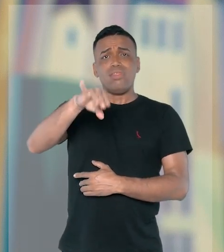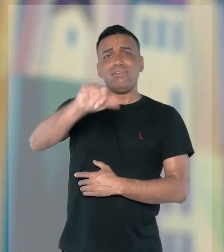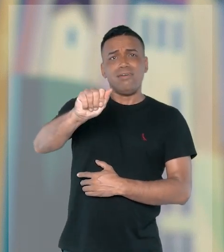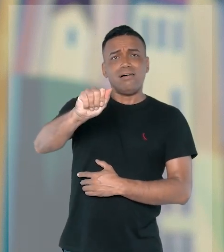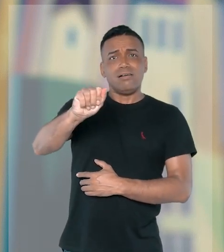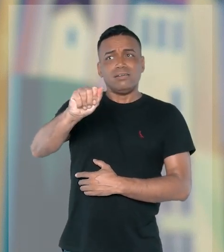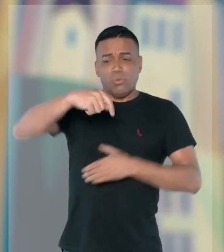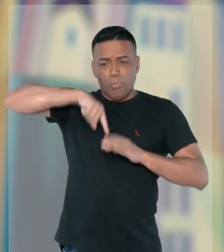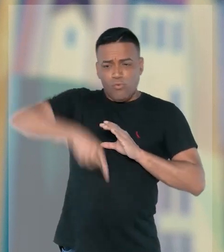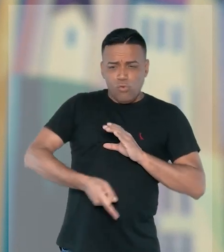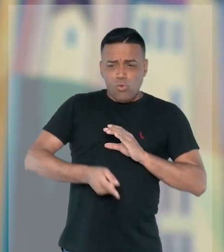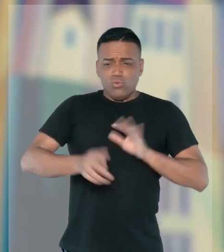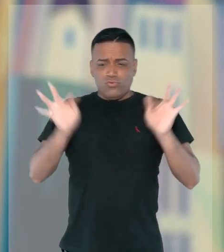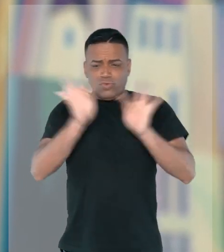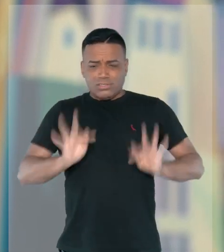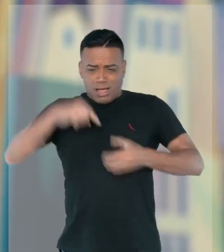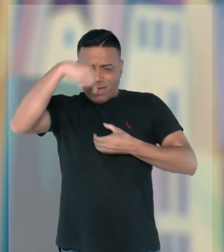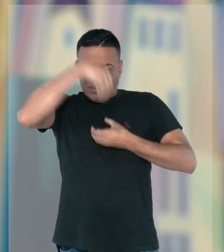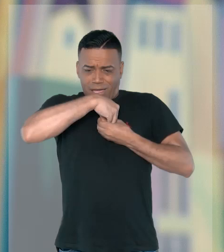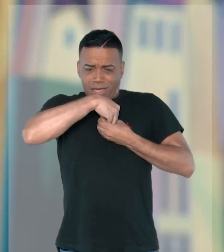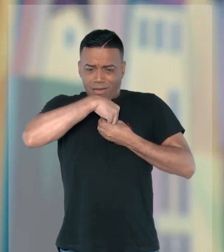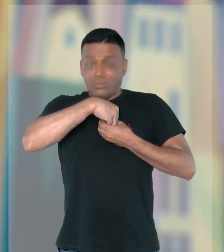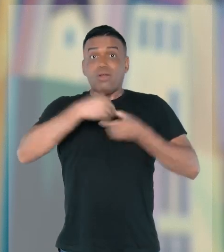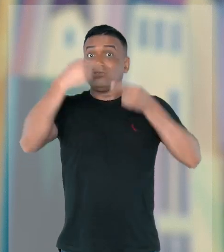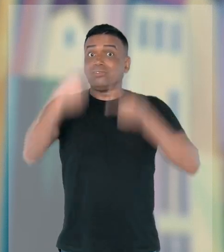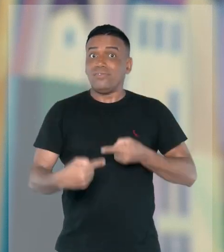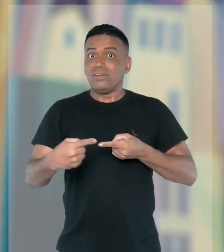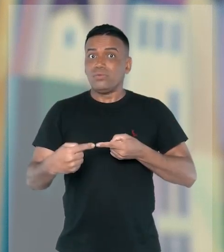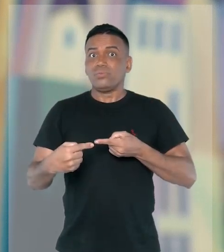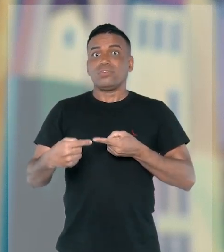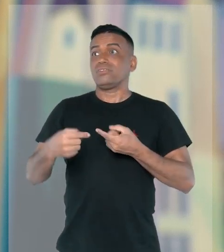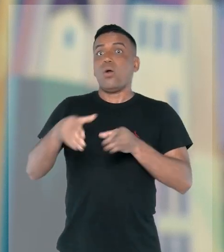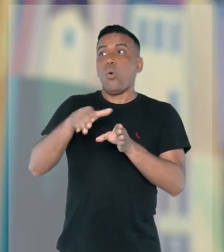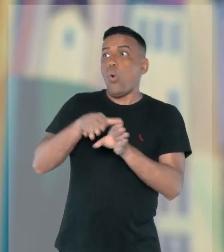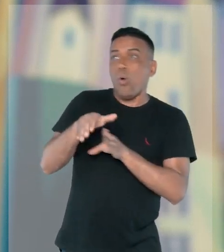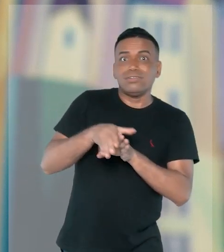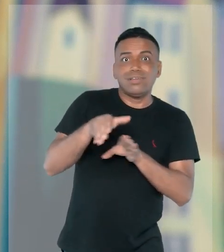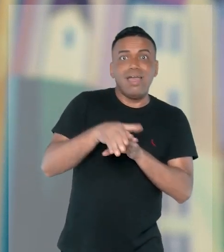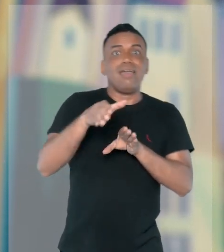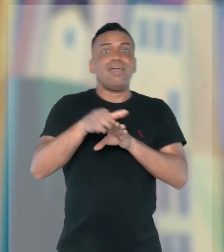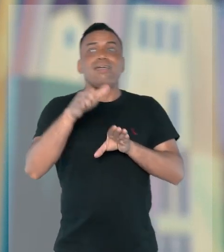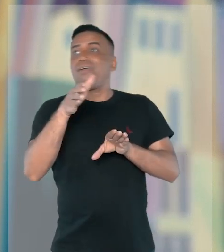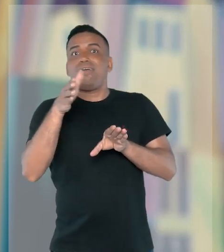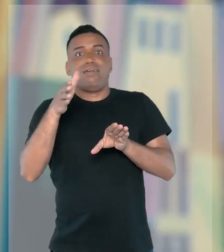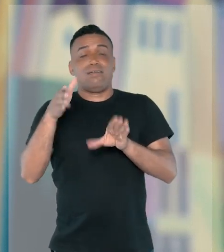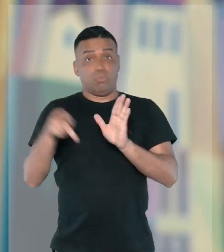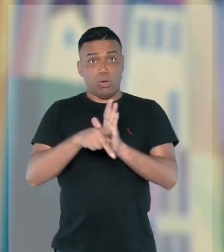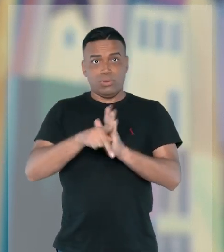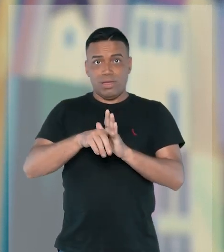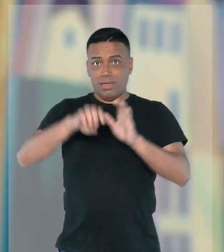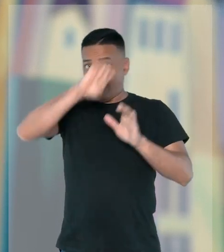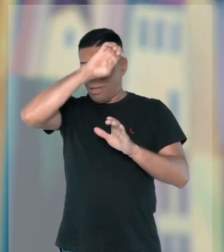felicidade interior como um grande desafio. Num conselho, ou nos conselhos, nas orientações, porque a